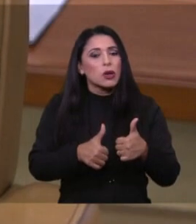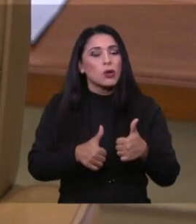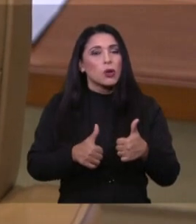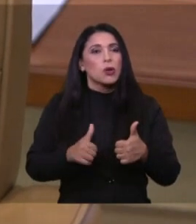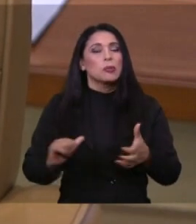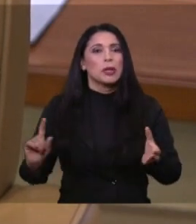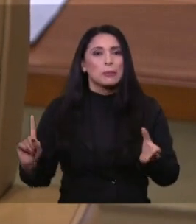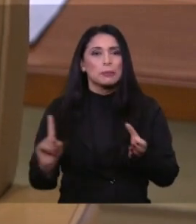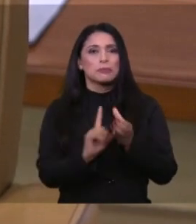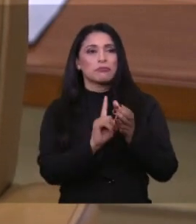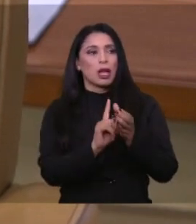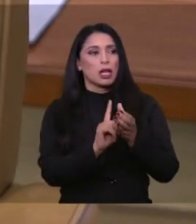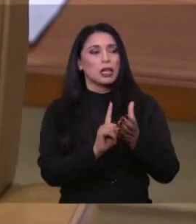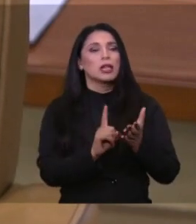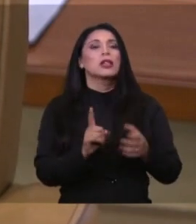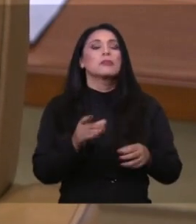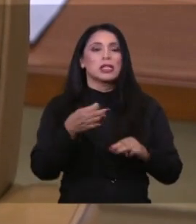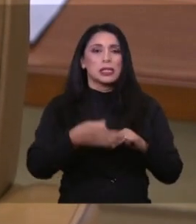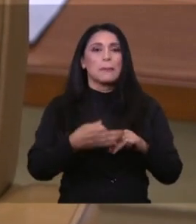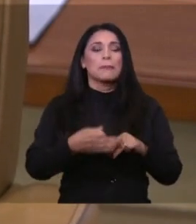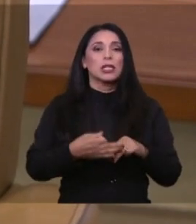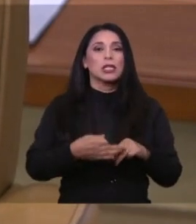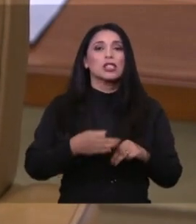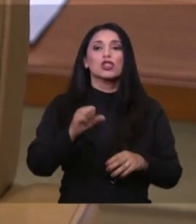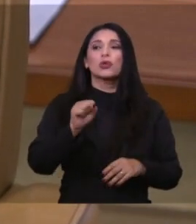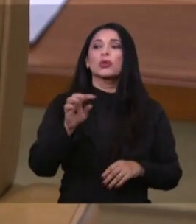Supremo Tribunal Federal. Qual seria?